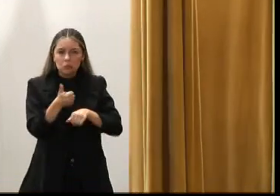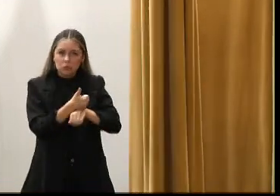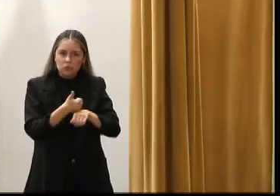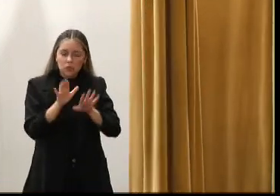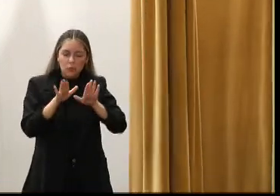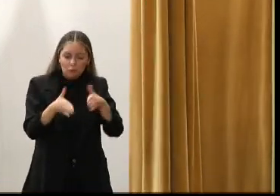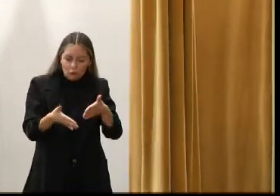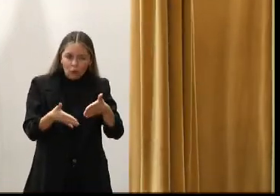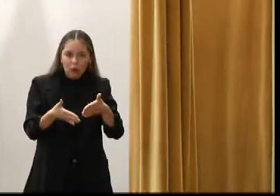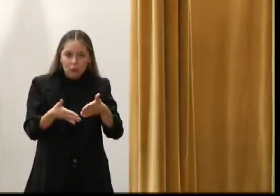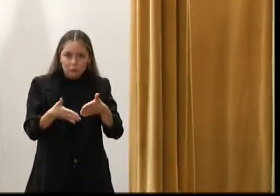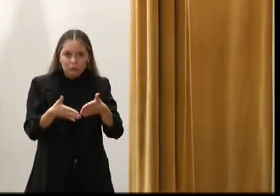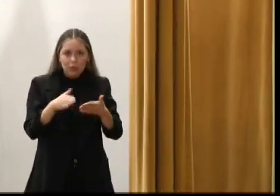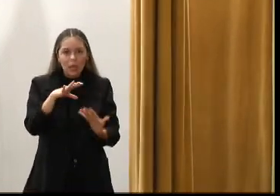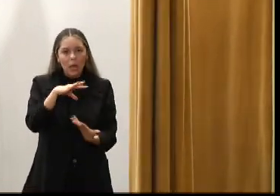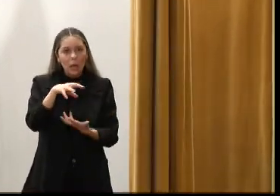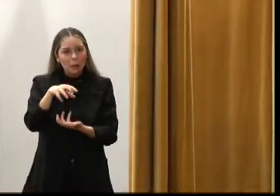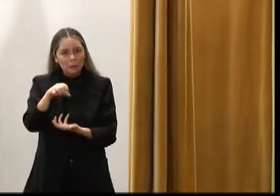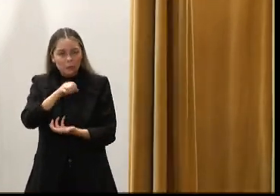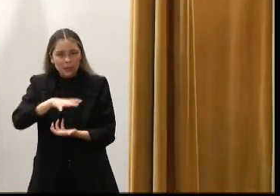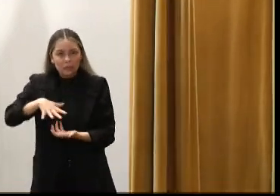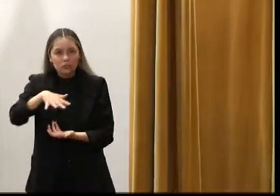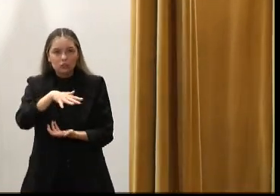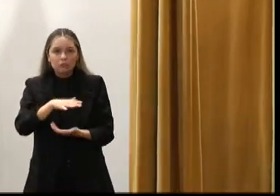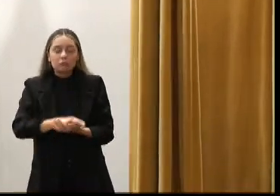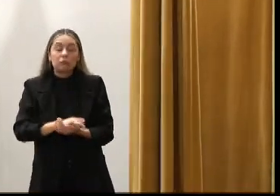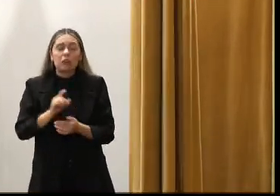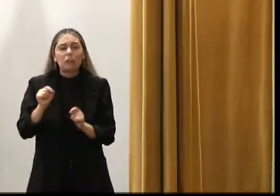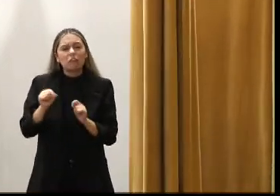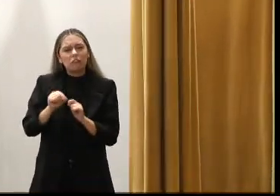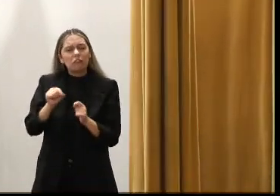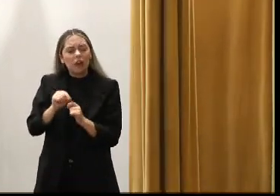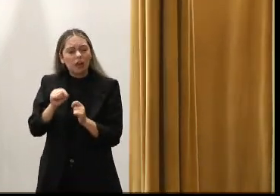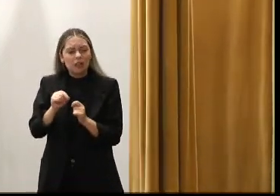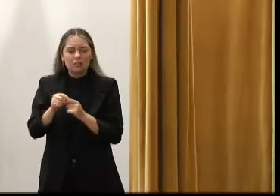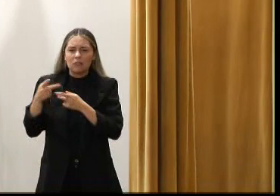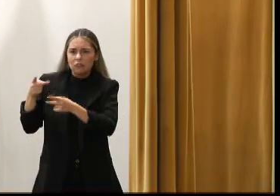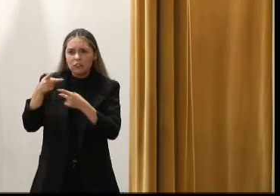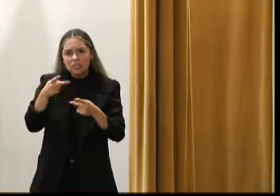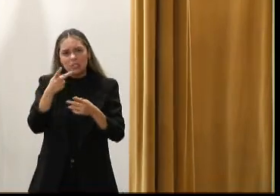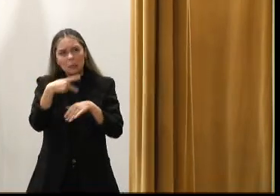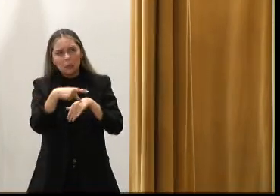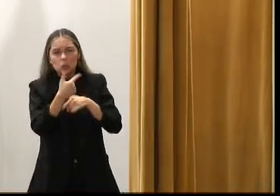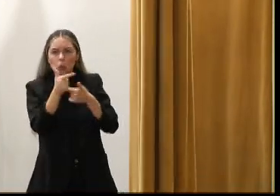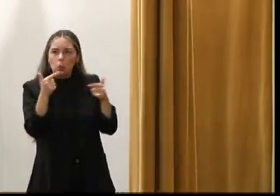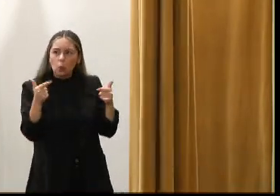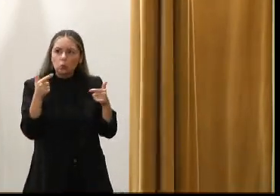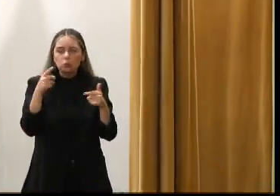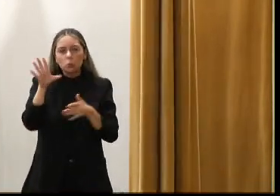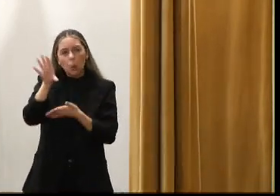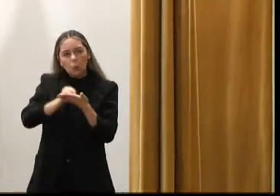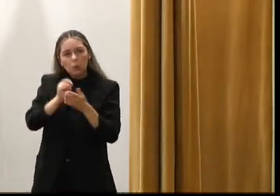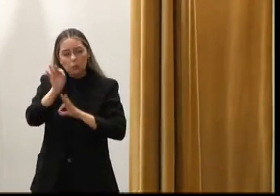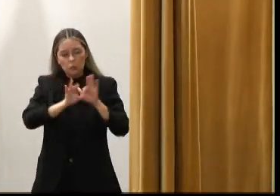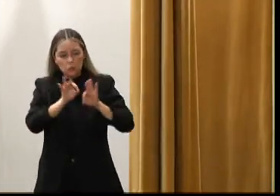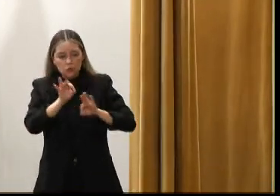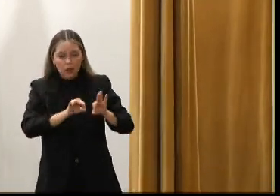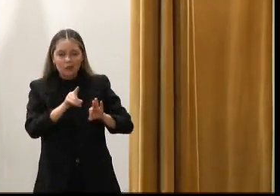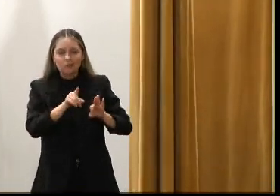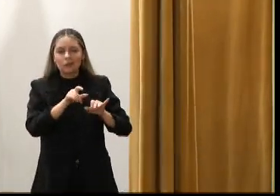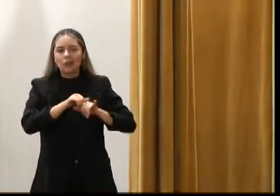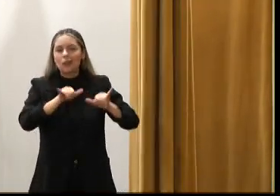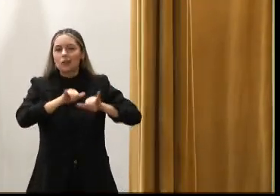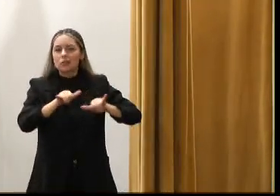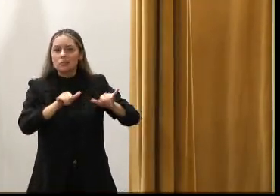ambiente. Nós fizemos visitas internacionais. Esse projeto é um projeto que, em